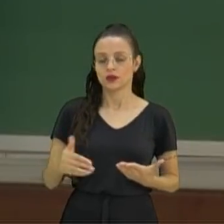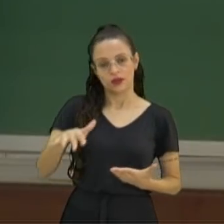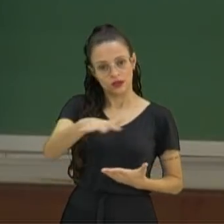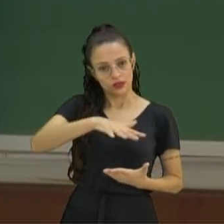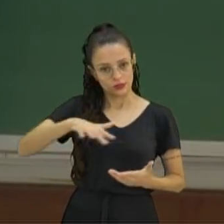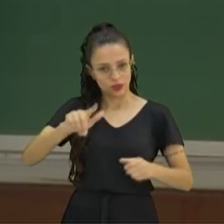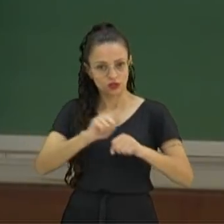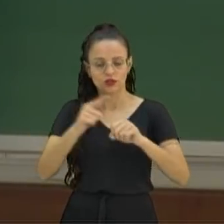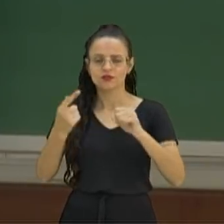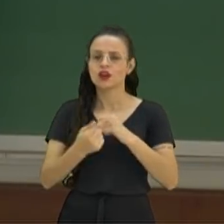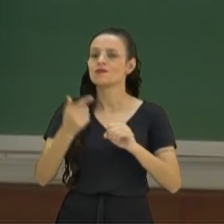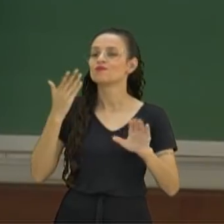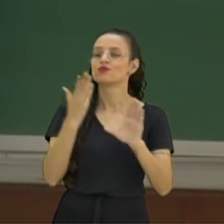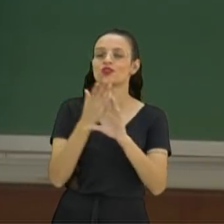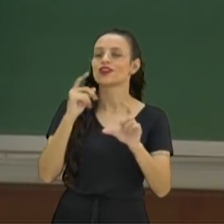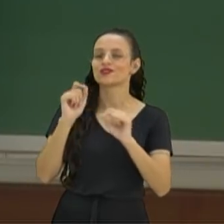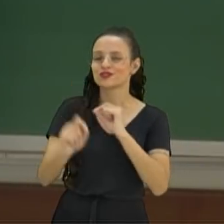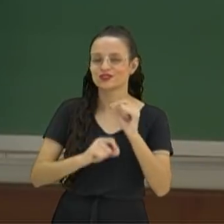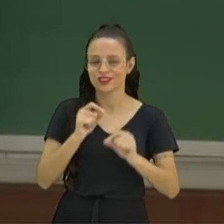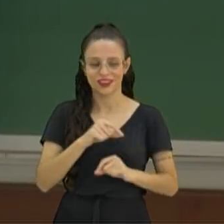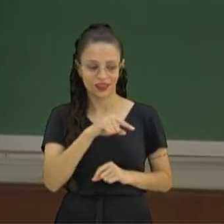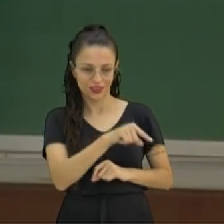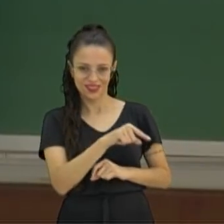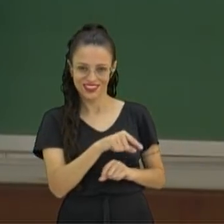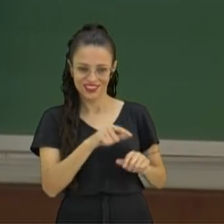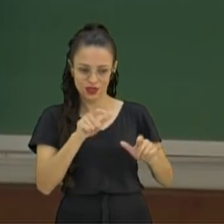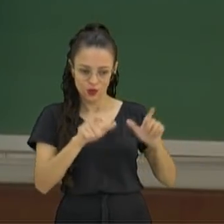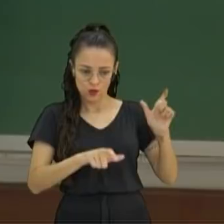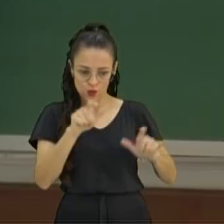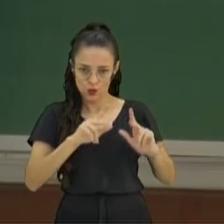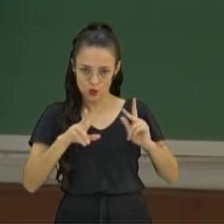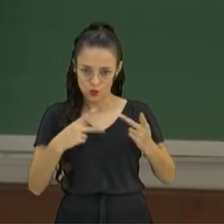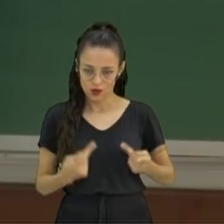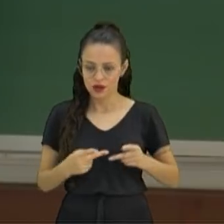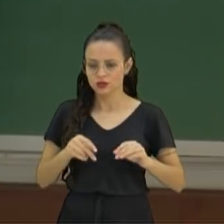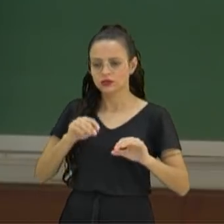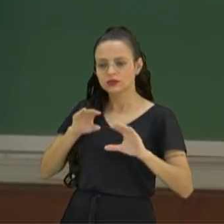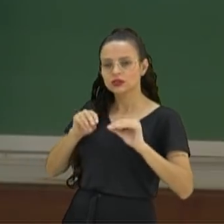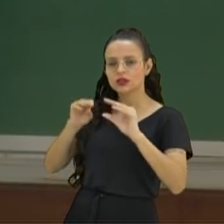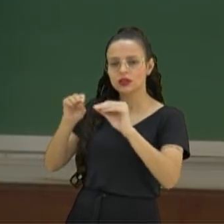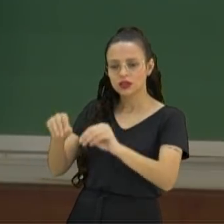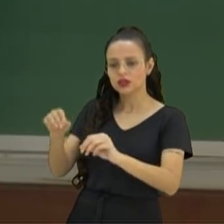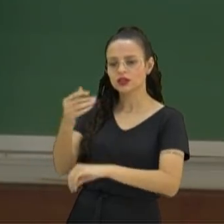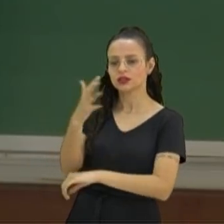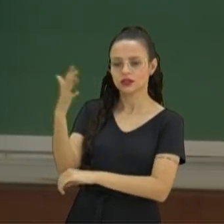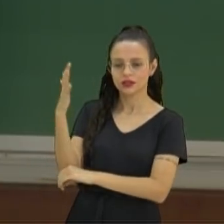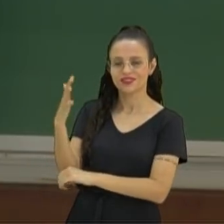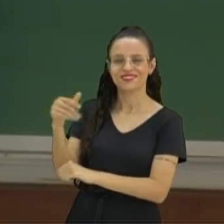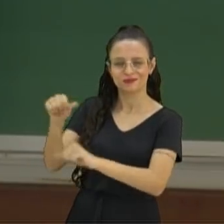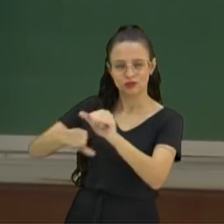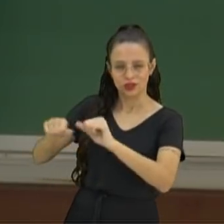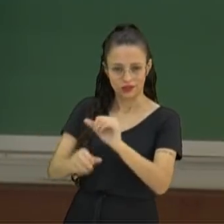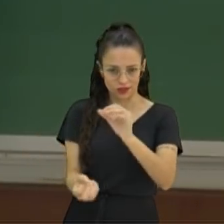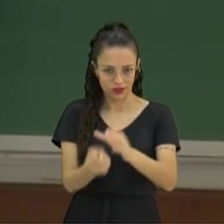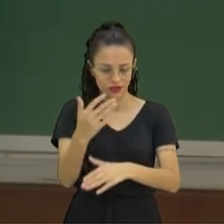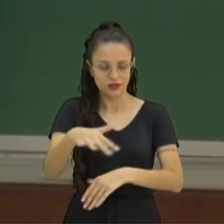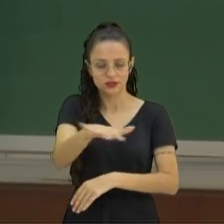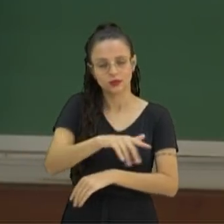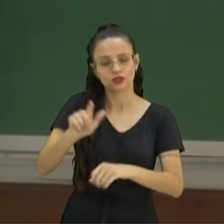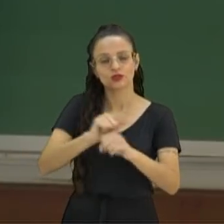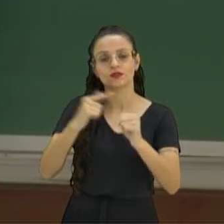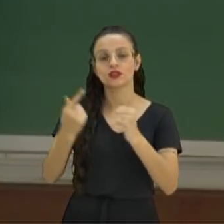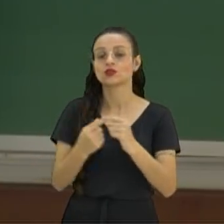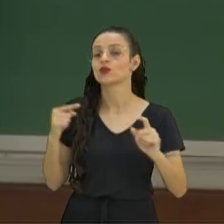geográfico é resultado do trabalho humano e das mudanças que são promovidas por esse trabalho no meio natural, com o objetivo de